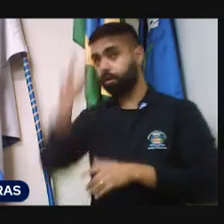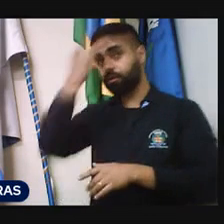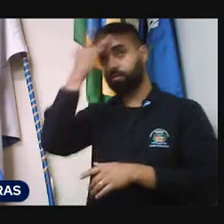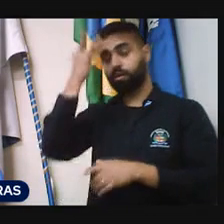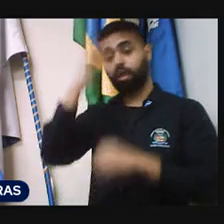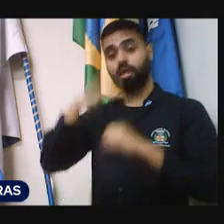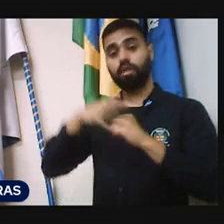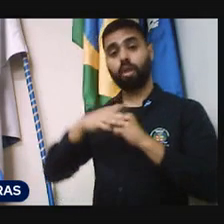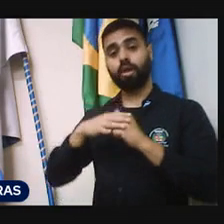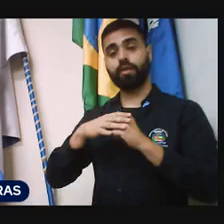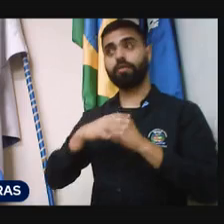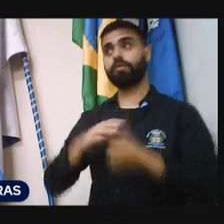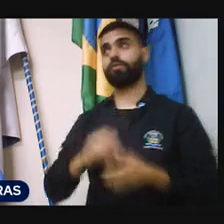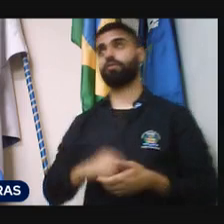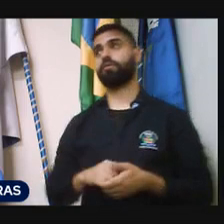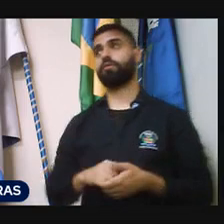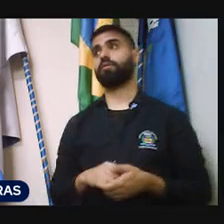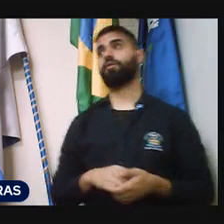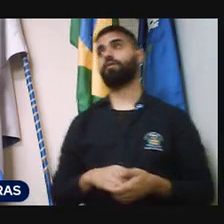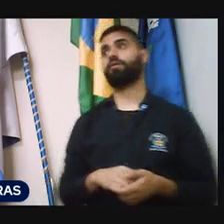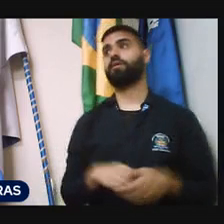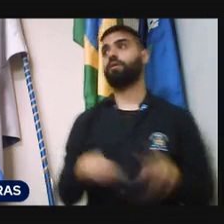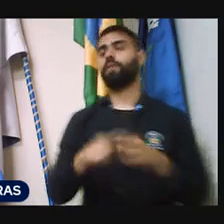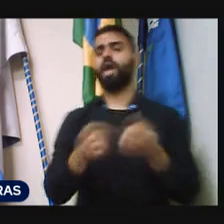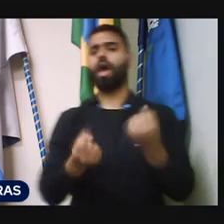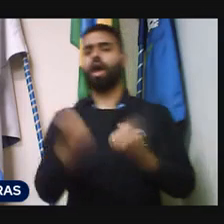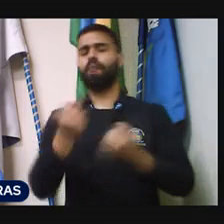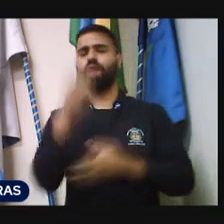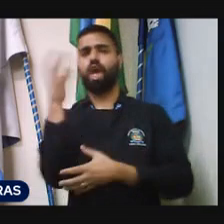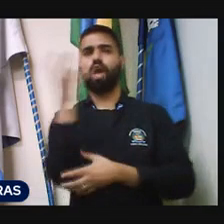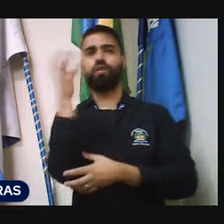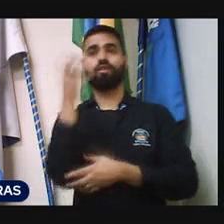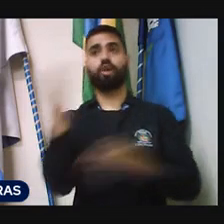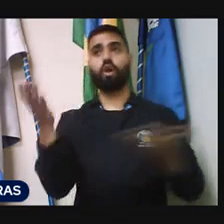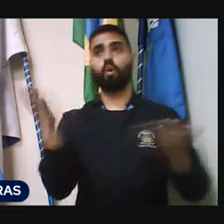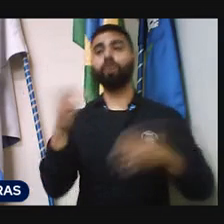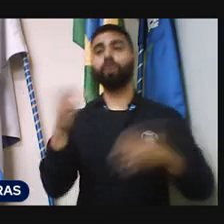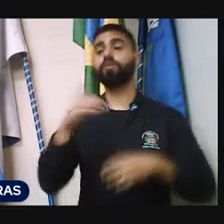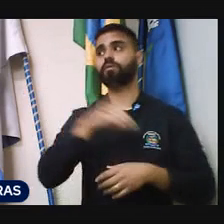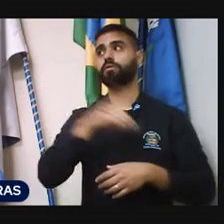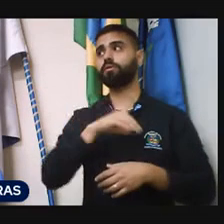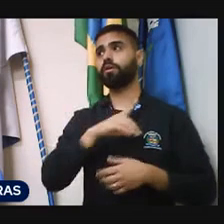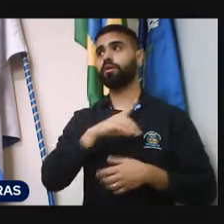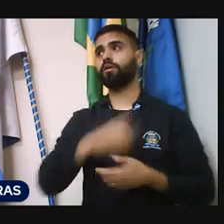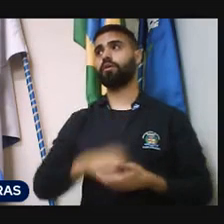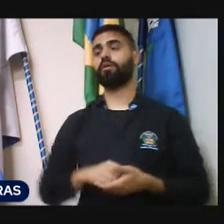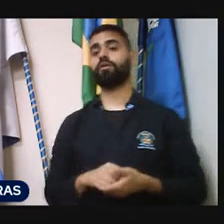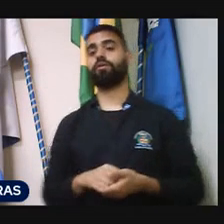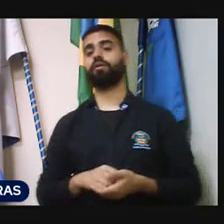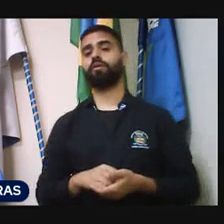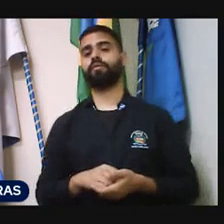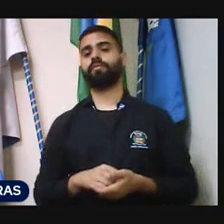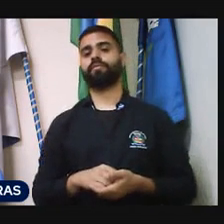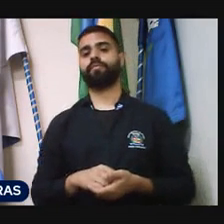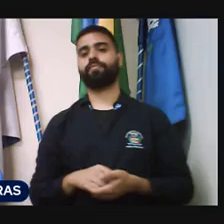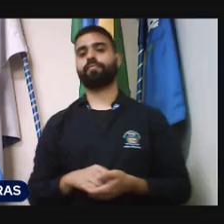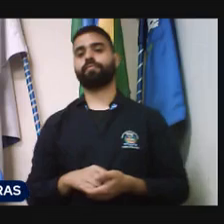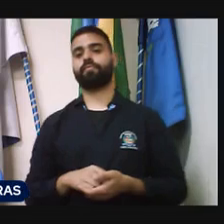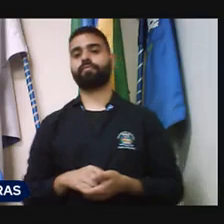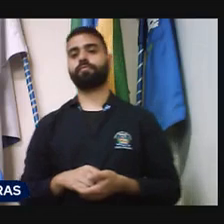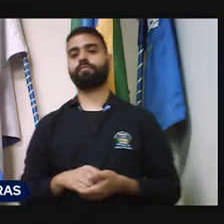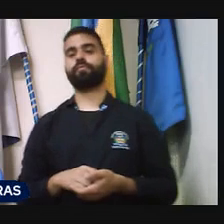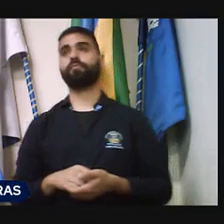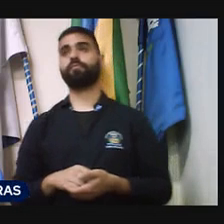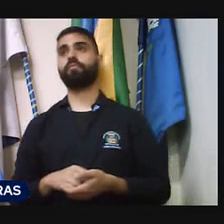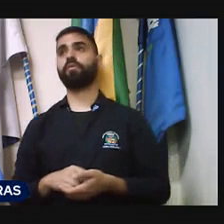e ambulância que hoje graças a Deus nós temos lá não conhece aqui e